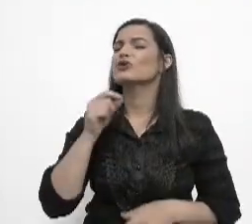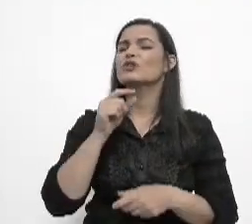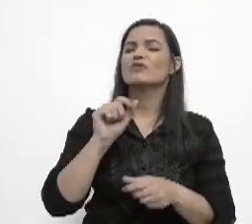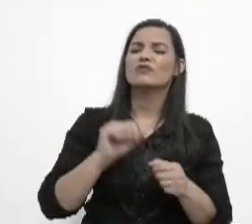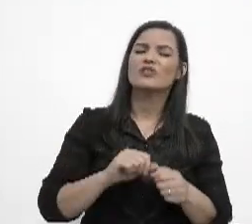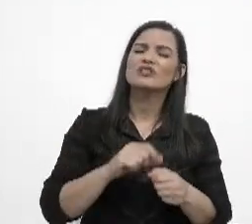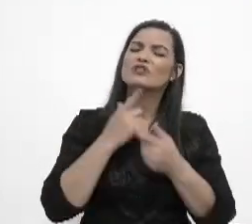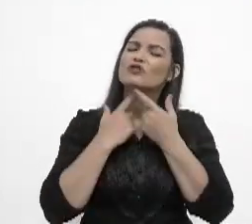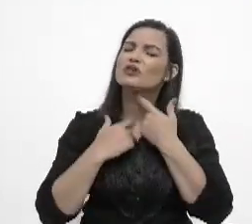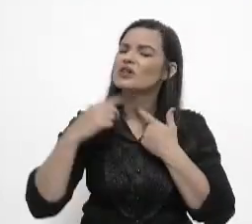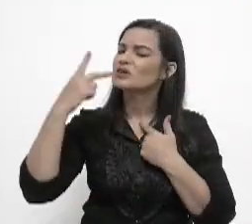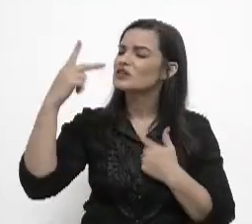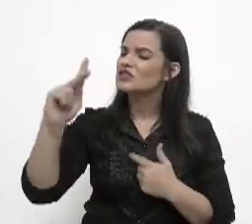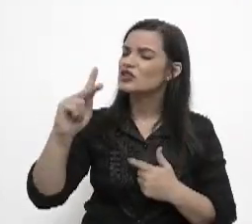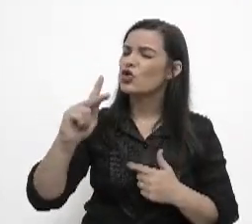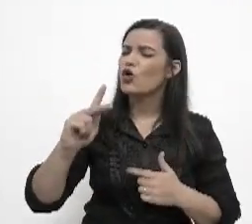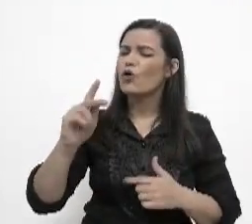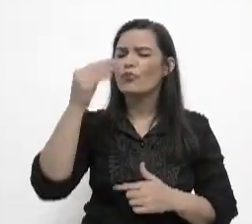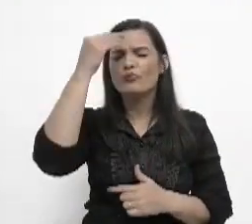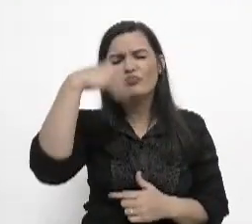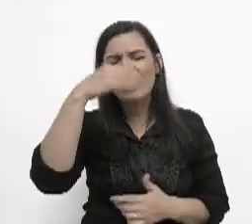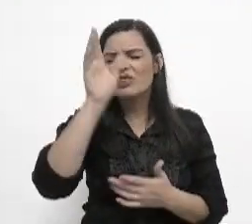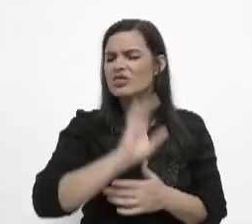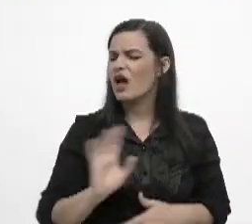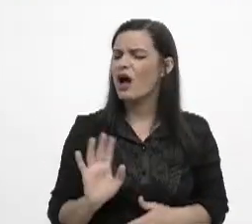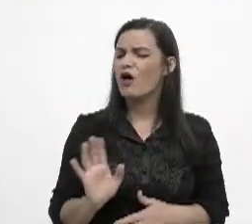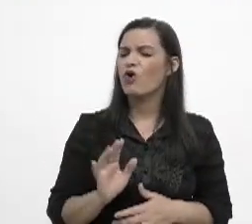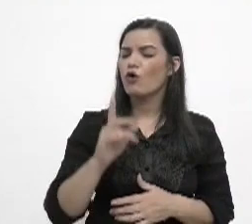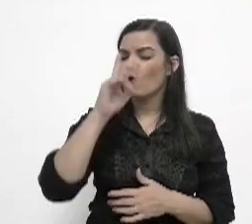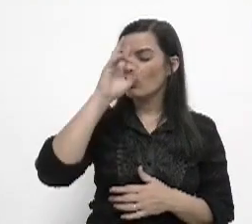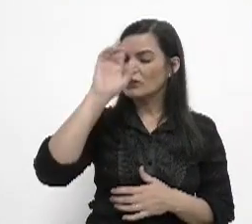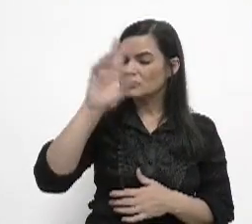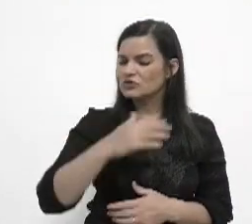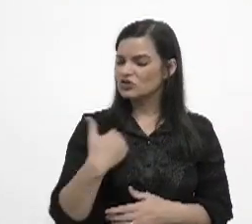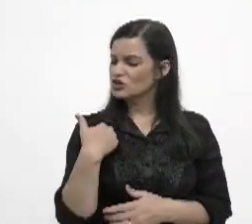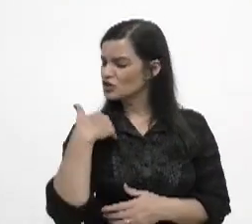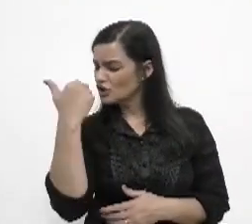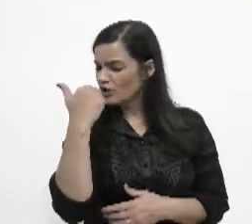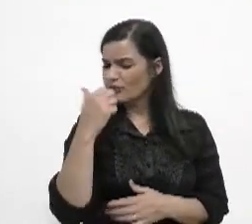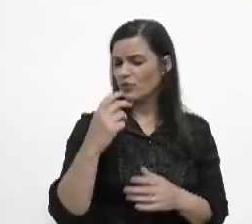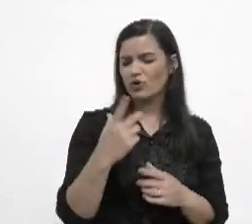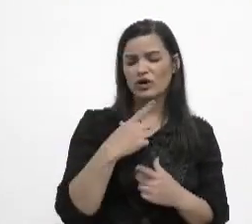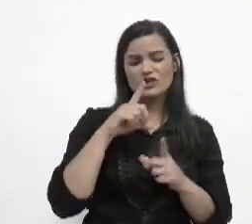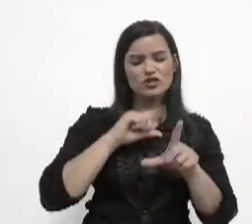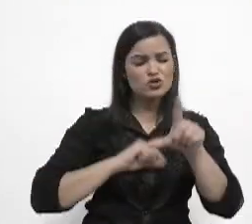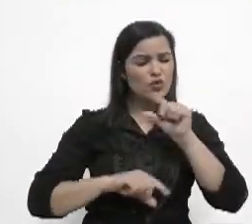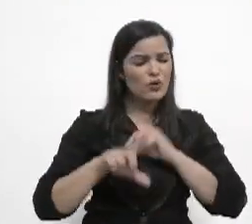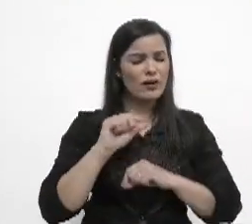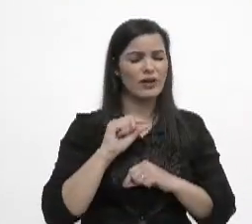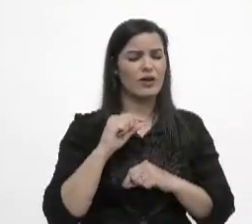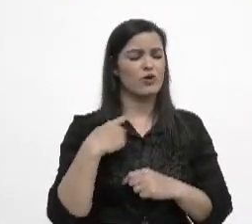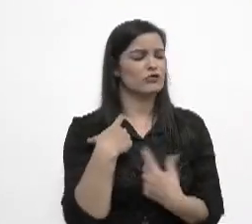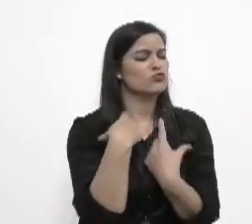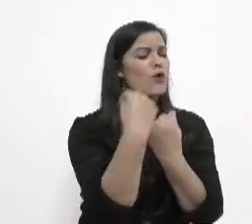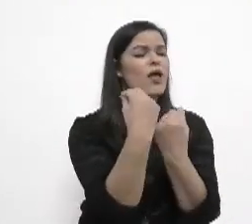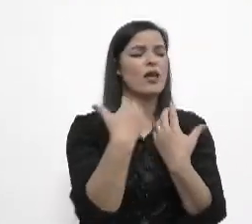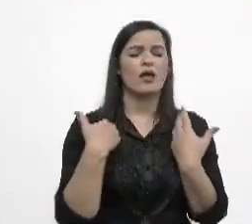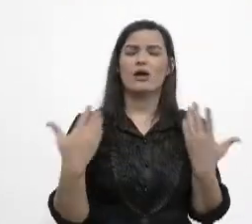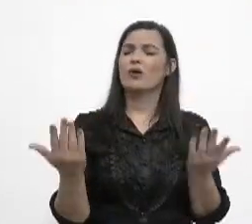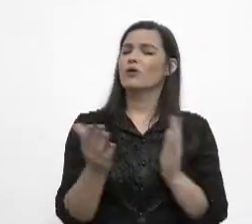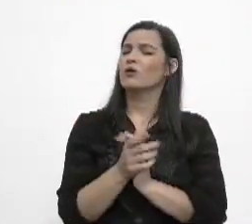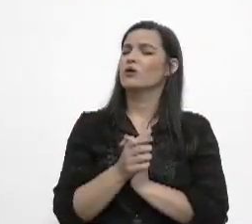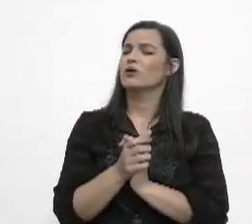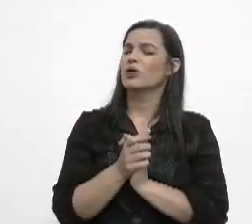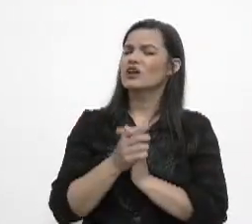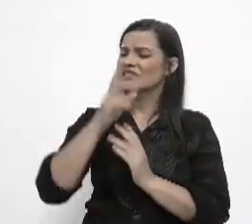Deus, o Senhor que nos chamou, o Senhor que nos escolheu, para que assim possamos trabalhar por meio da fé, Senhor Deus,